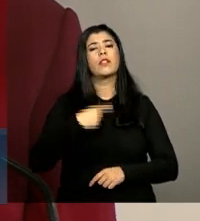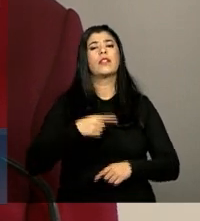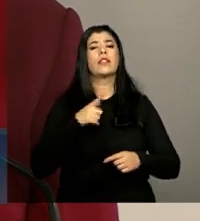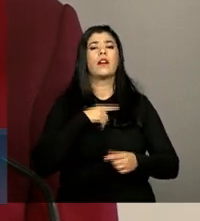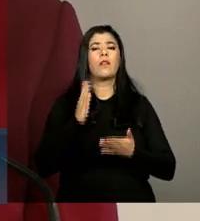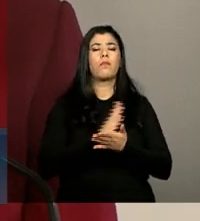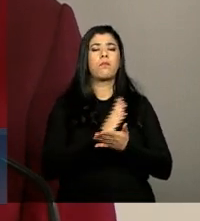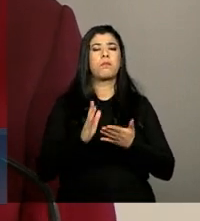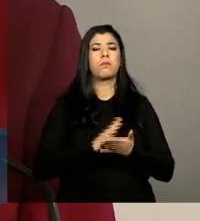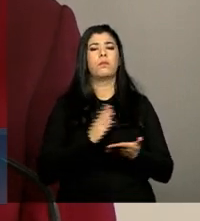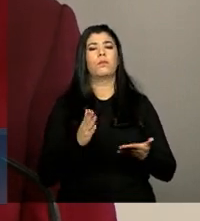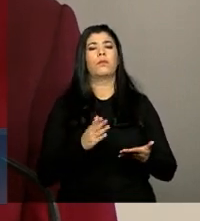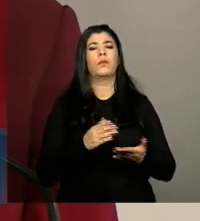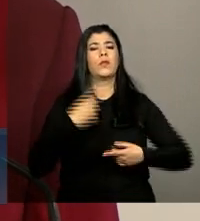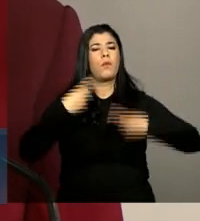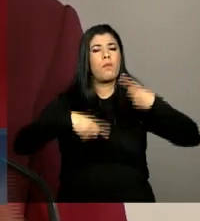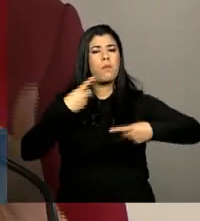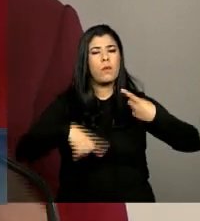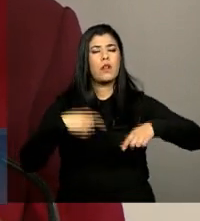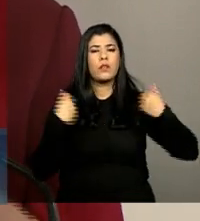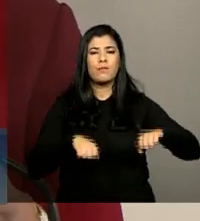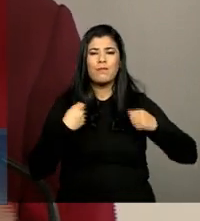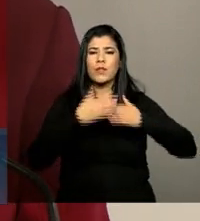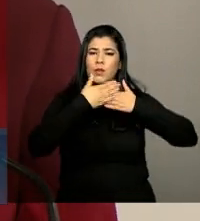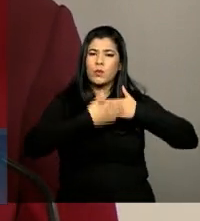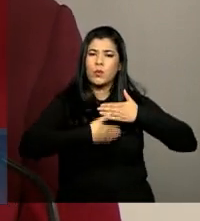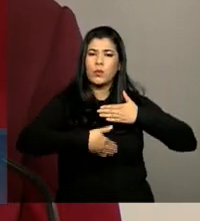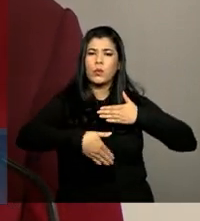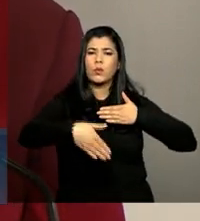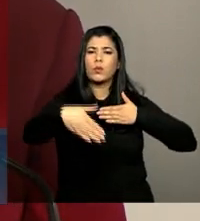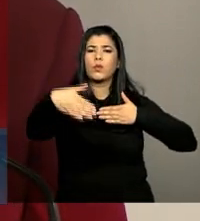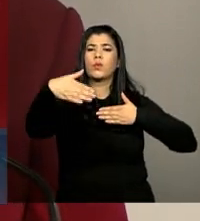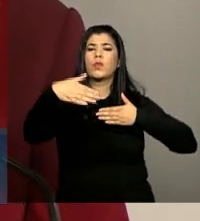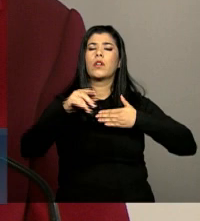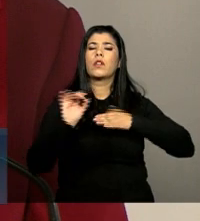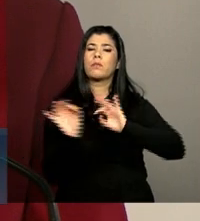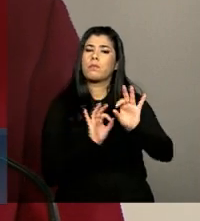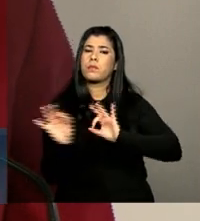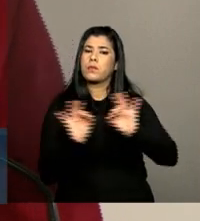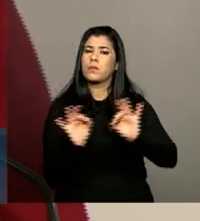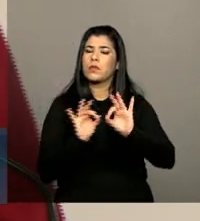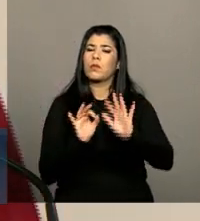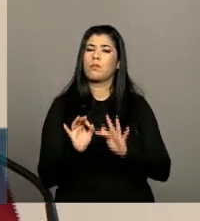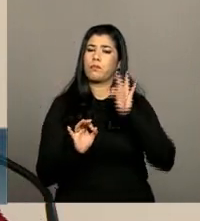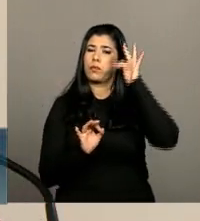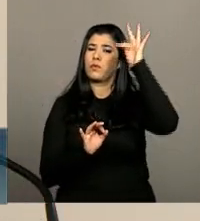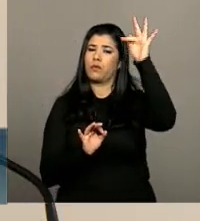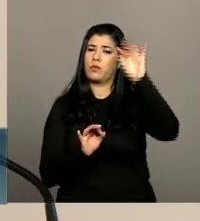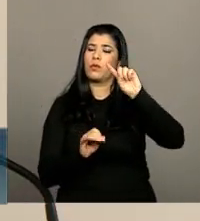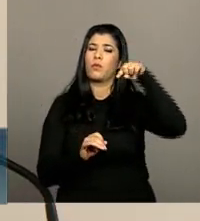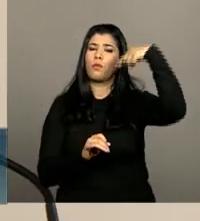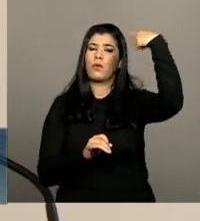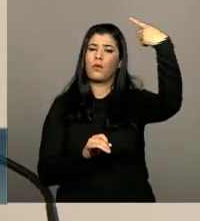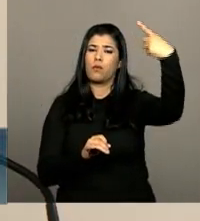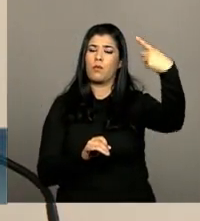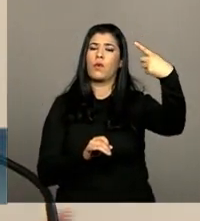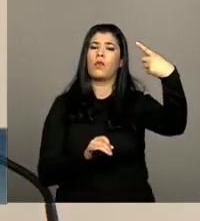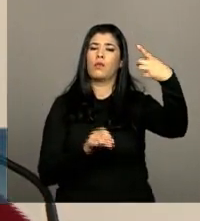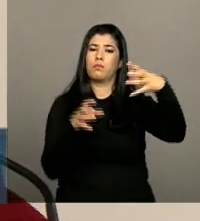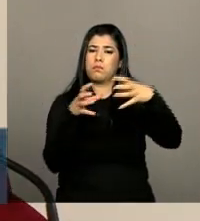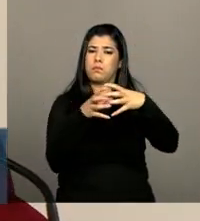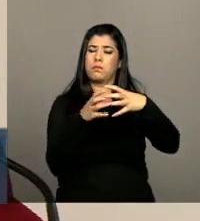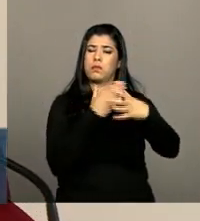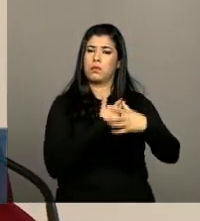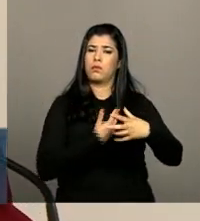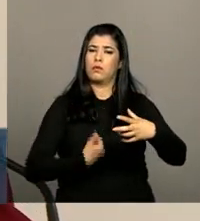que terão Fôlego de longo prazo que serão a herança e o legado que se deixa para as próximas para as